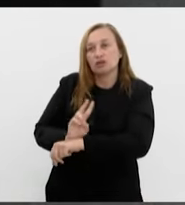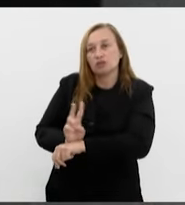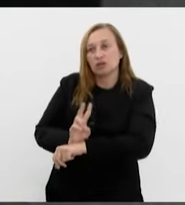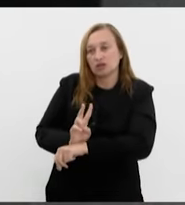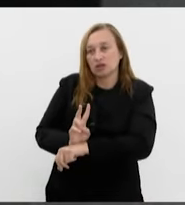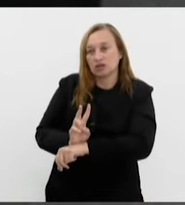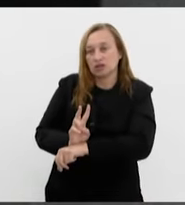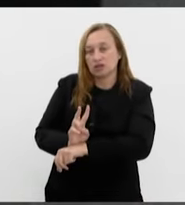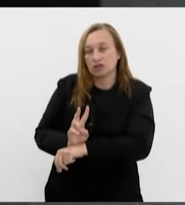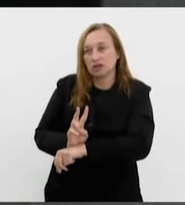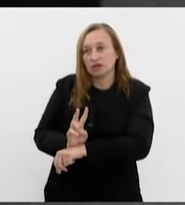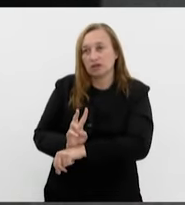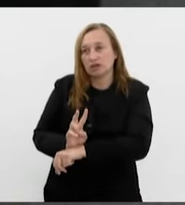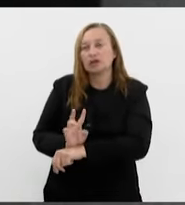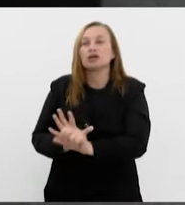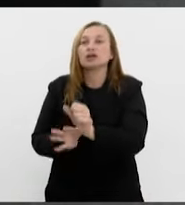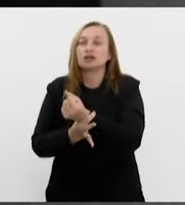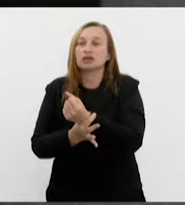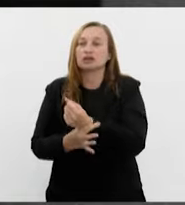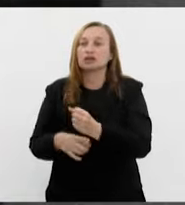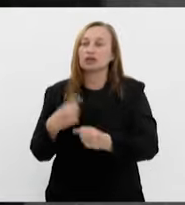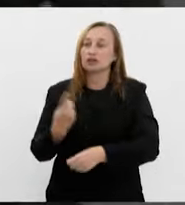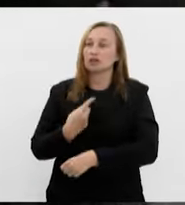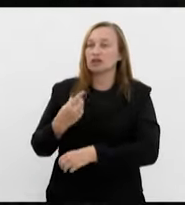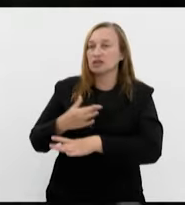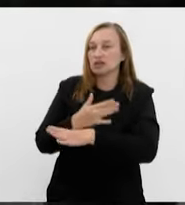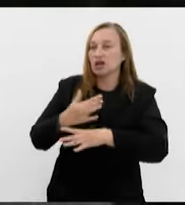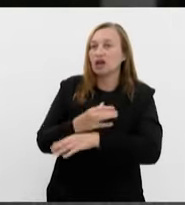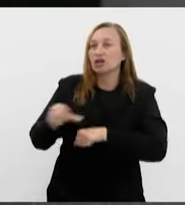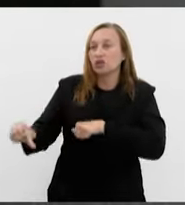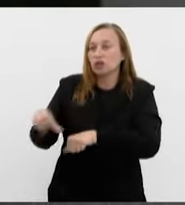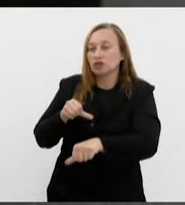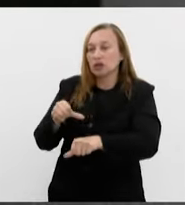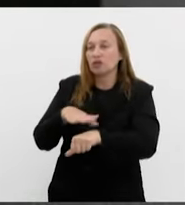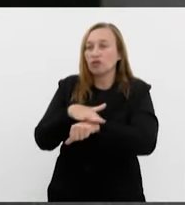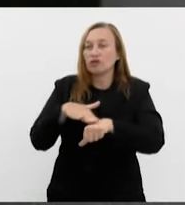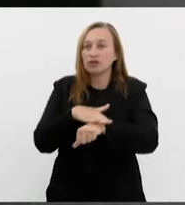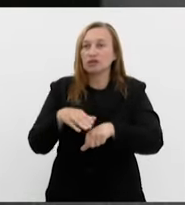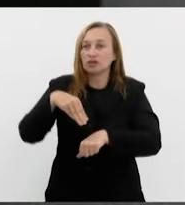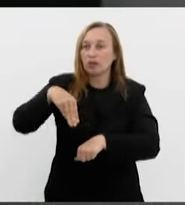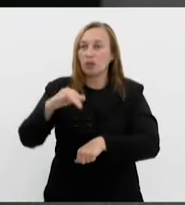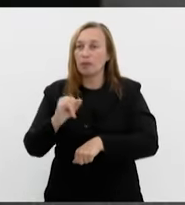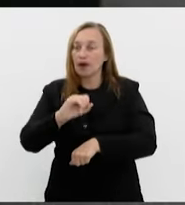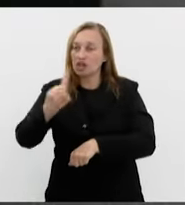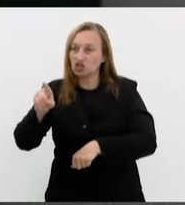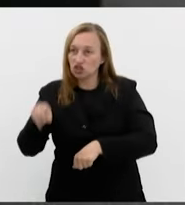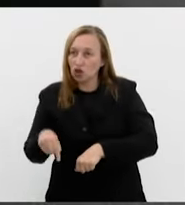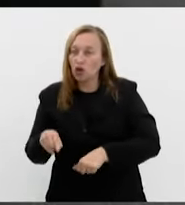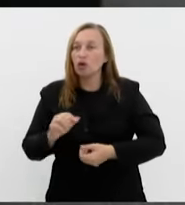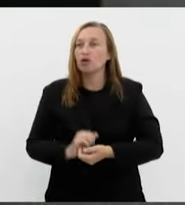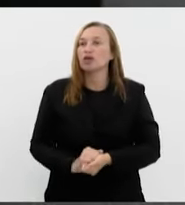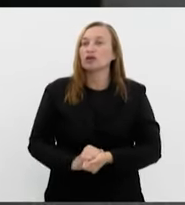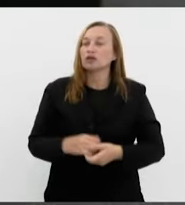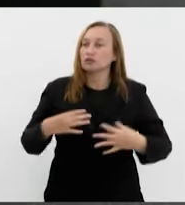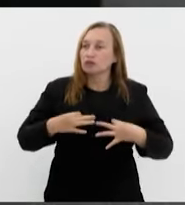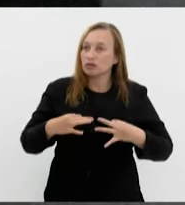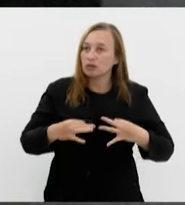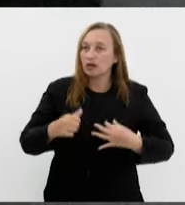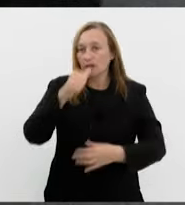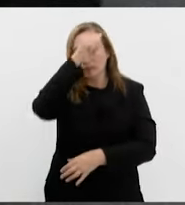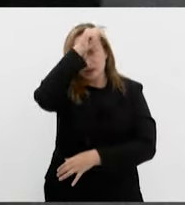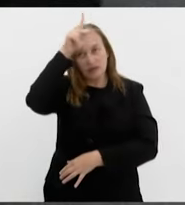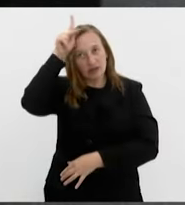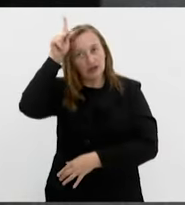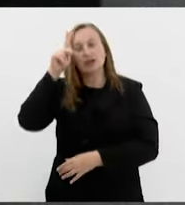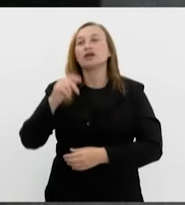Segurança presente na nossa cidade. Ao contrário, conversamos com o Major Clímaco, colocamos à disposição a prefeitura para